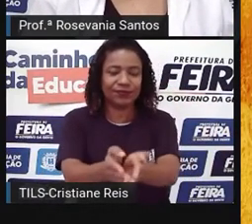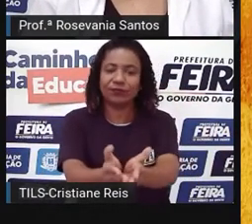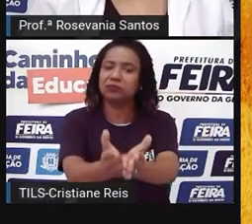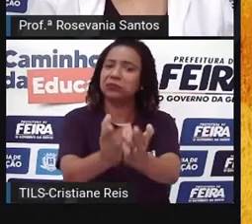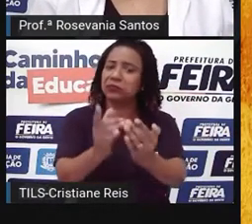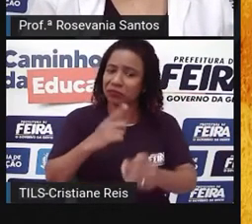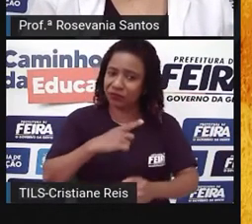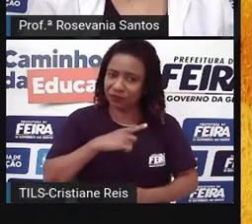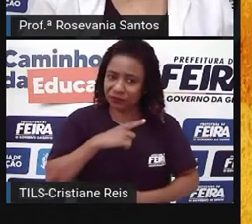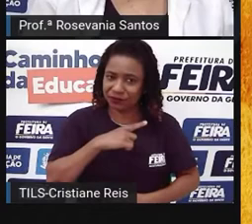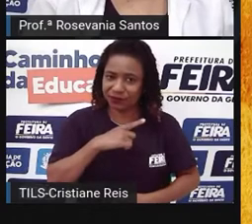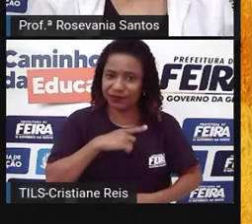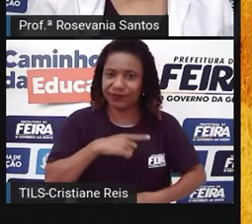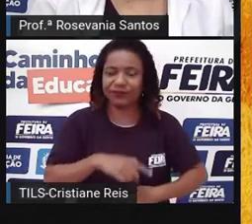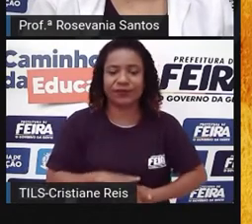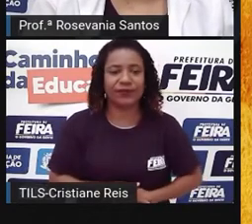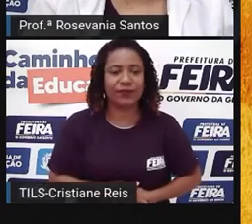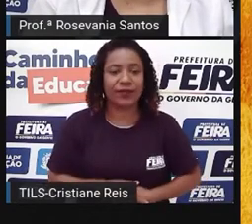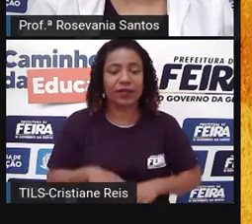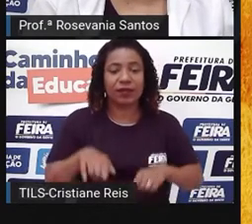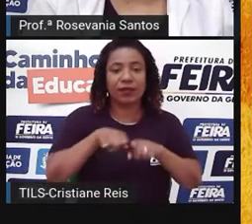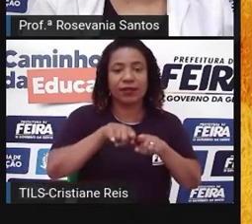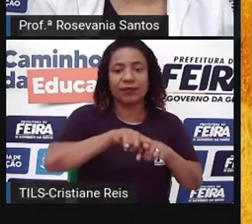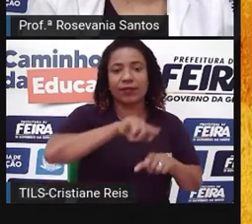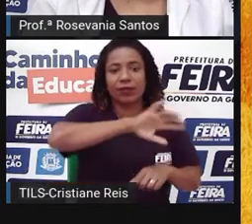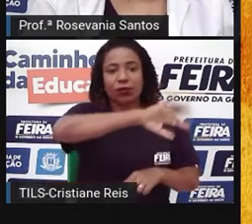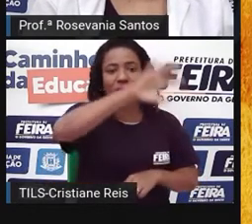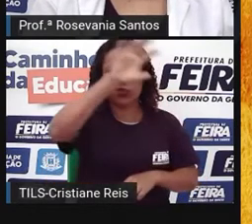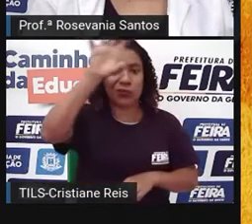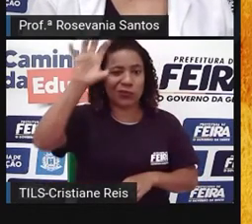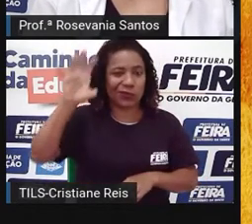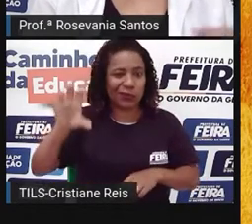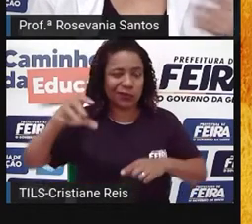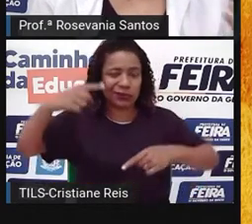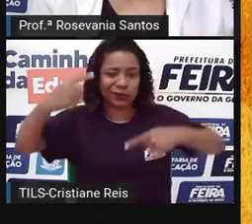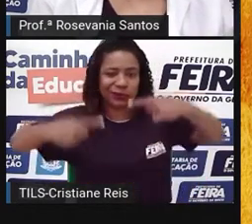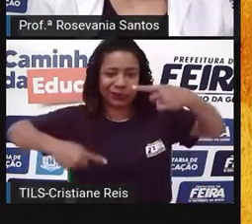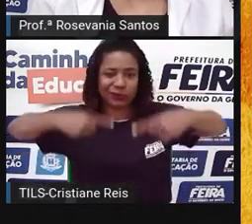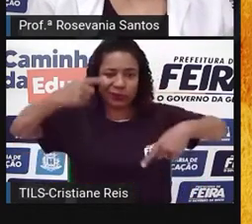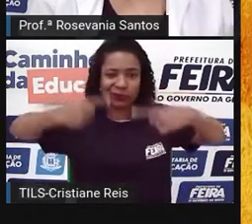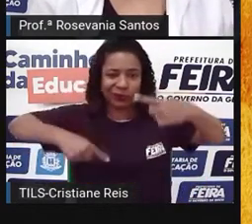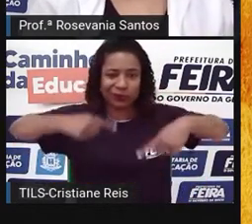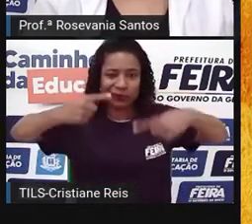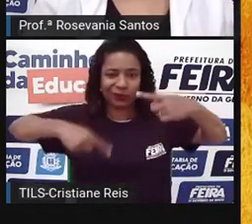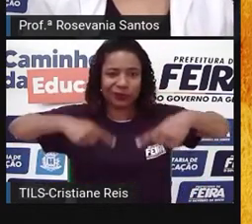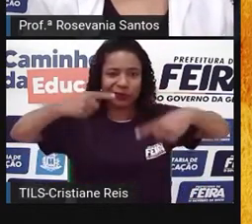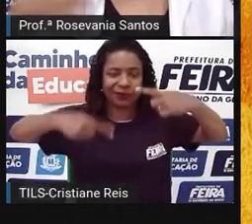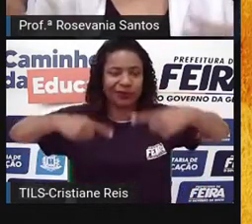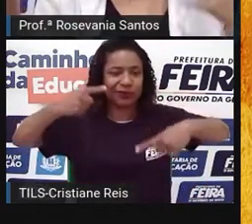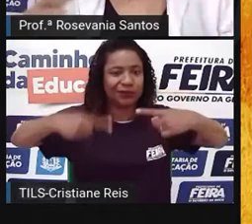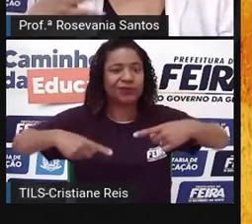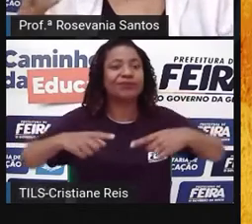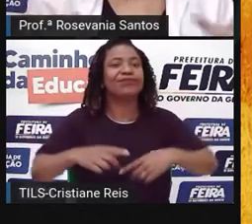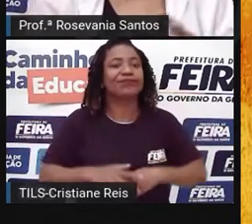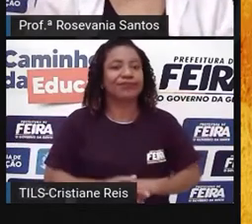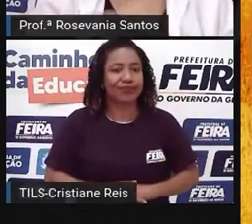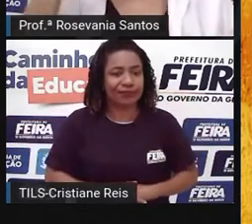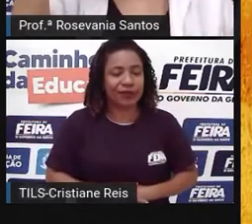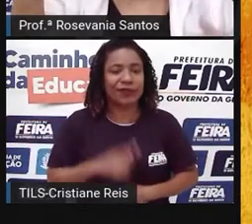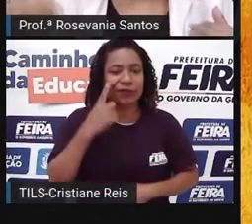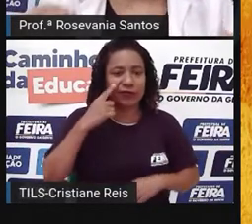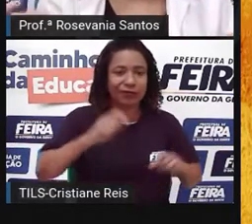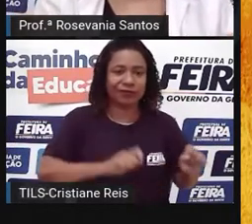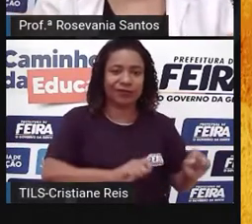marítimos. E é uma região aqui, né, muito conflituosa, que até hoje você liga o